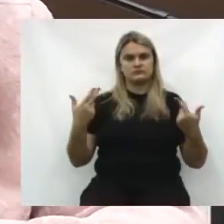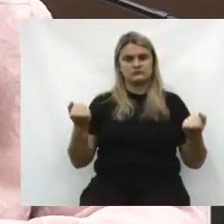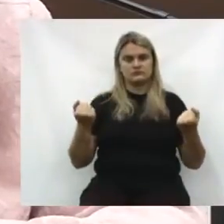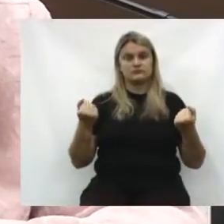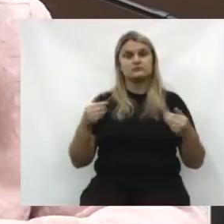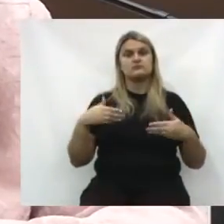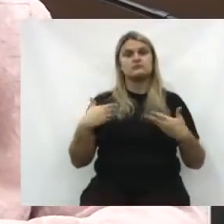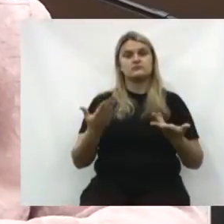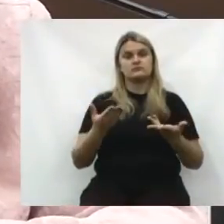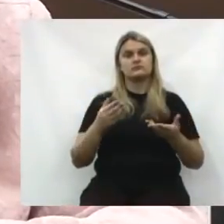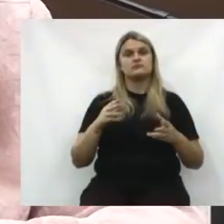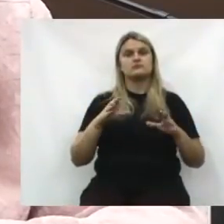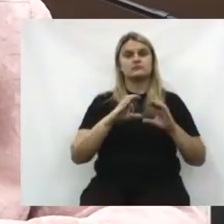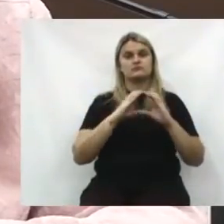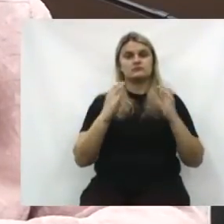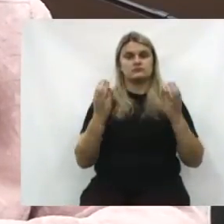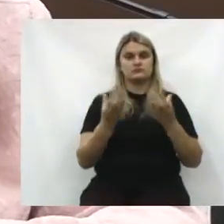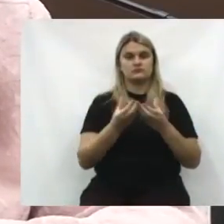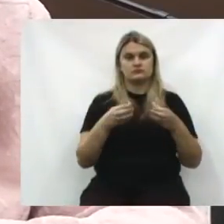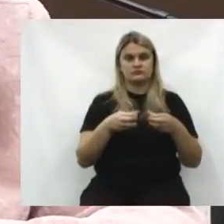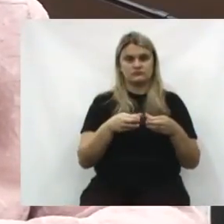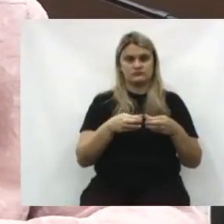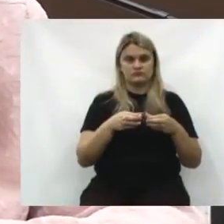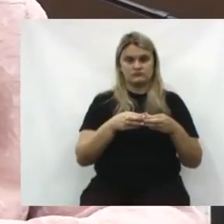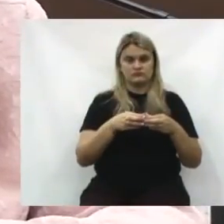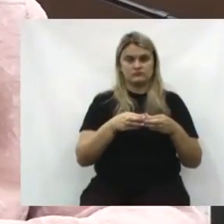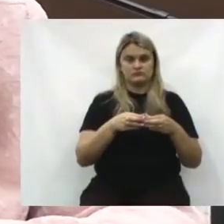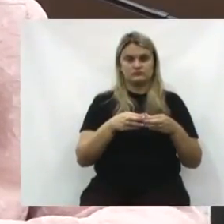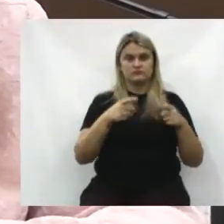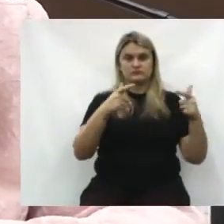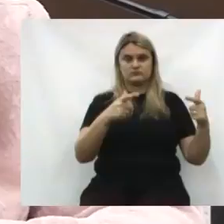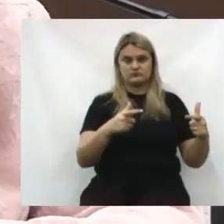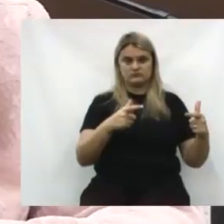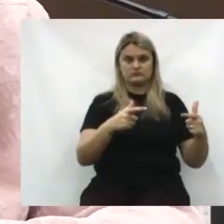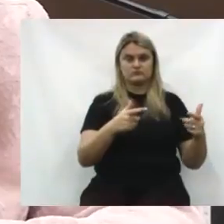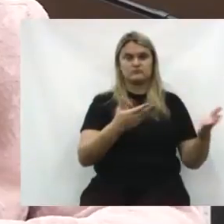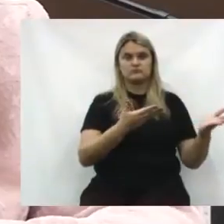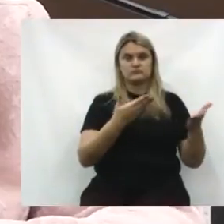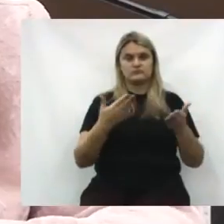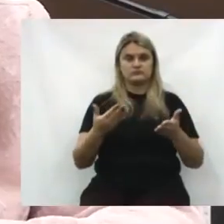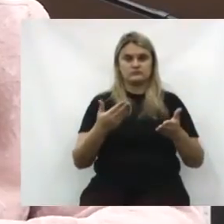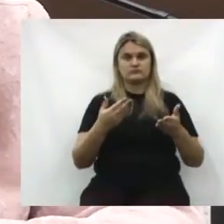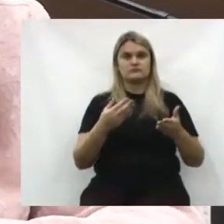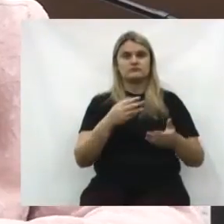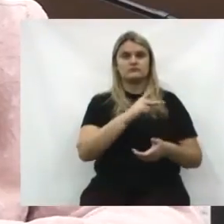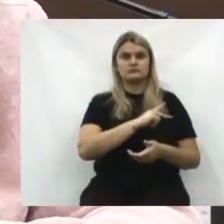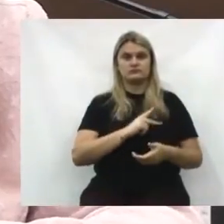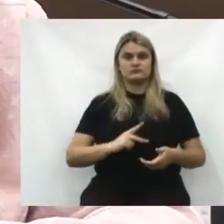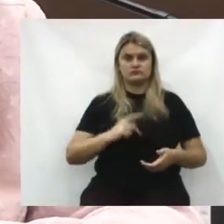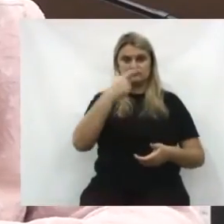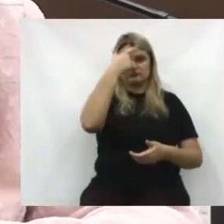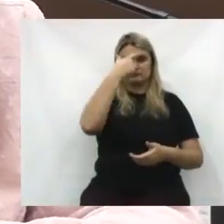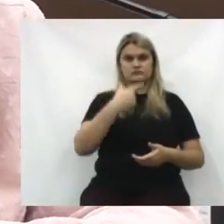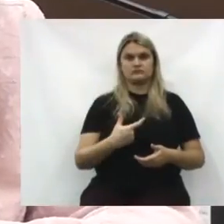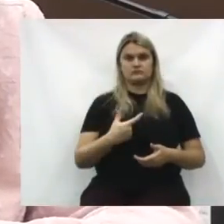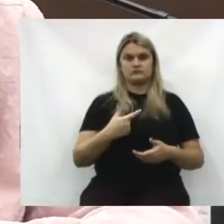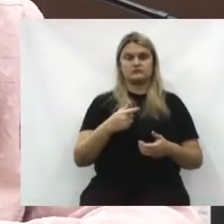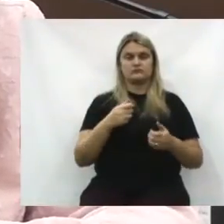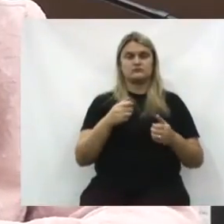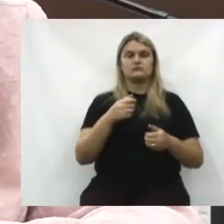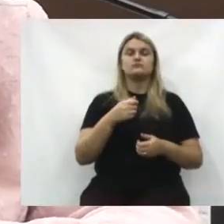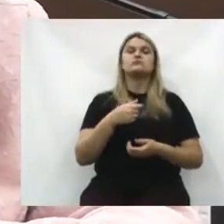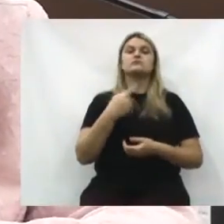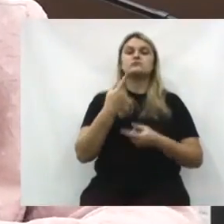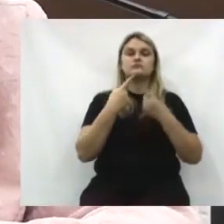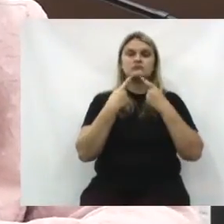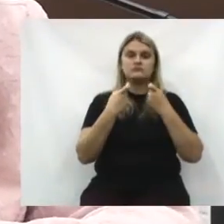aniversário, dentre outros. Considerando que a comunidade organizada daquela localidade veio através de seu